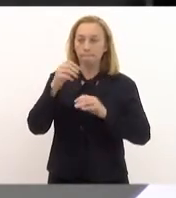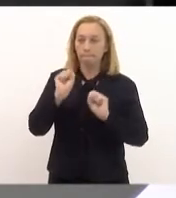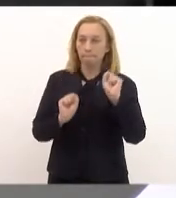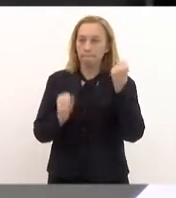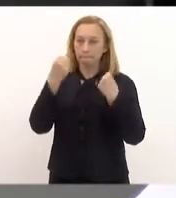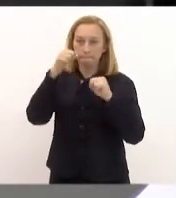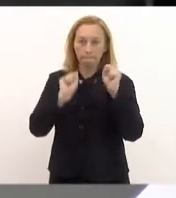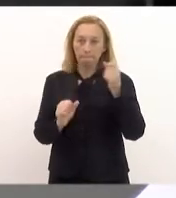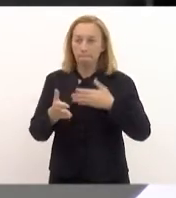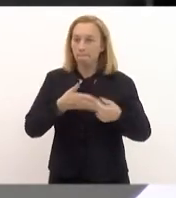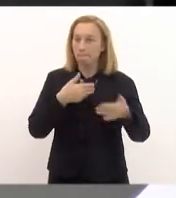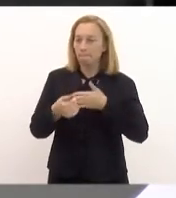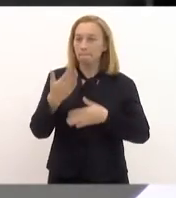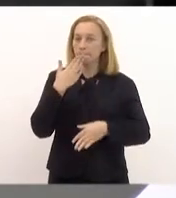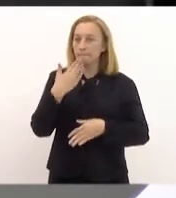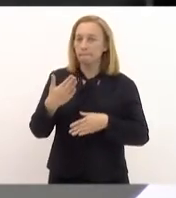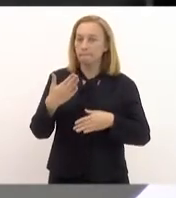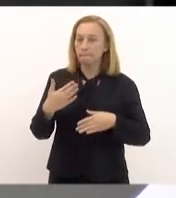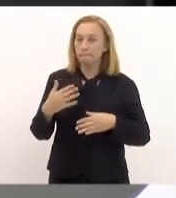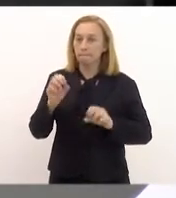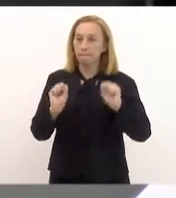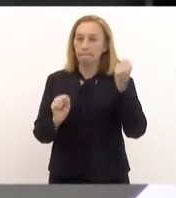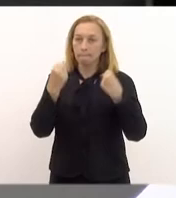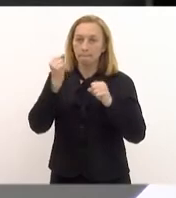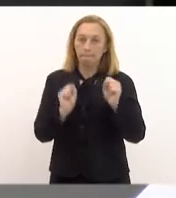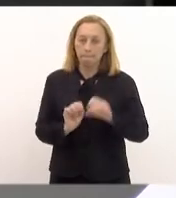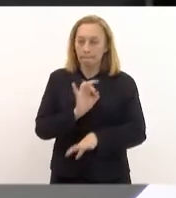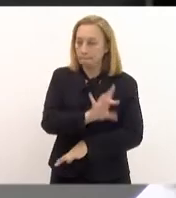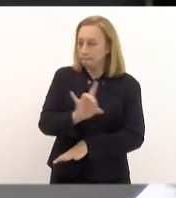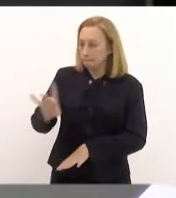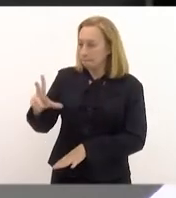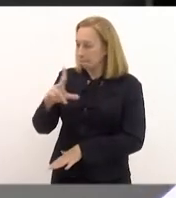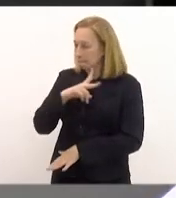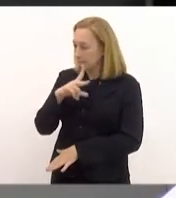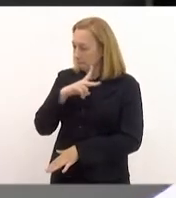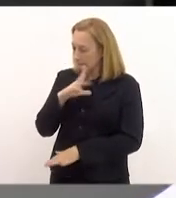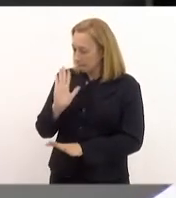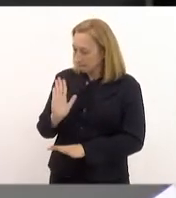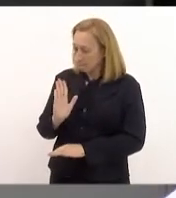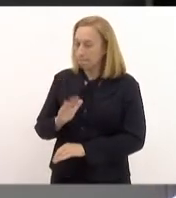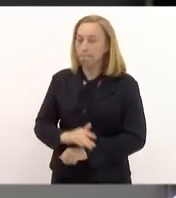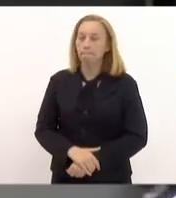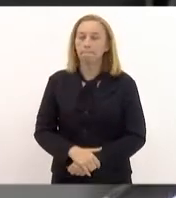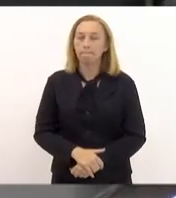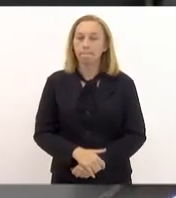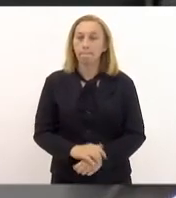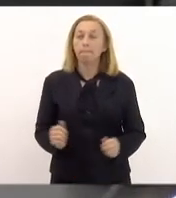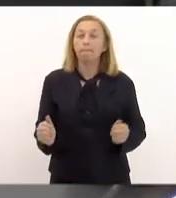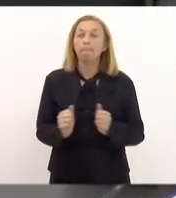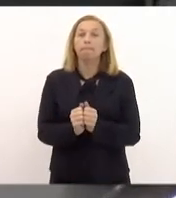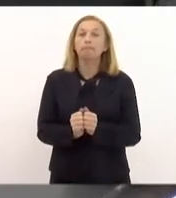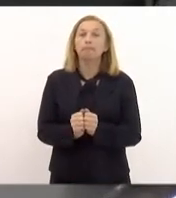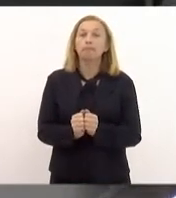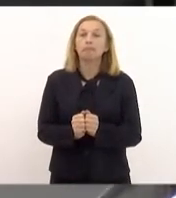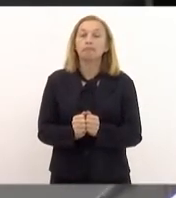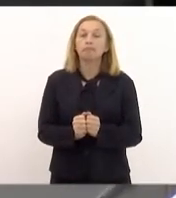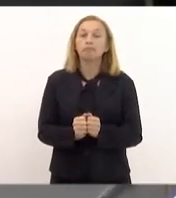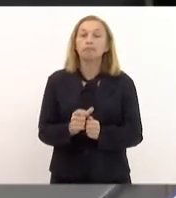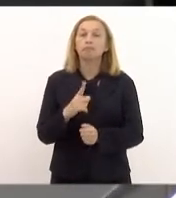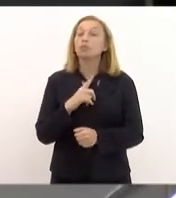Qualquer tipo de indústria, que cada uma com a sua particularidade. Né? E junto, quem que vai estar? Vai